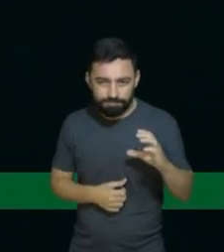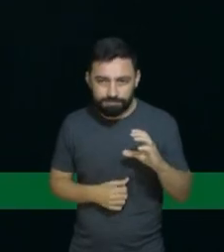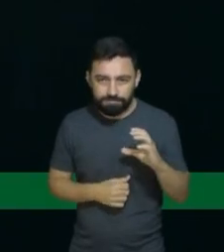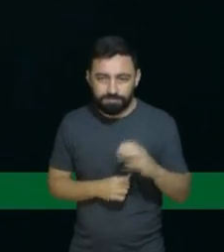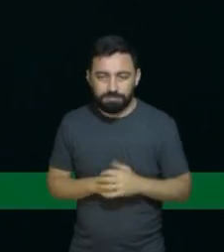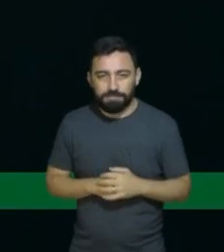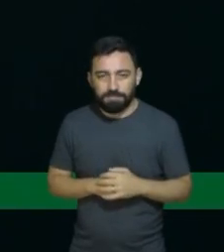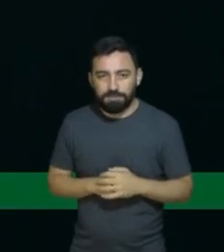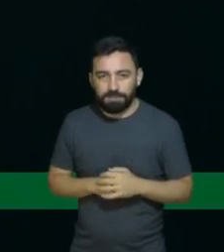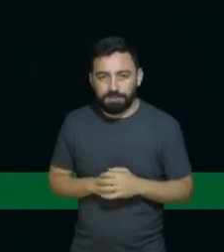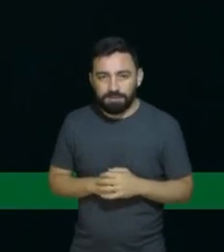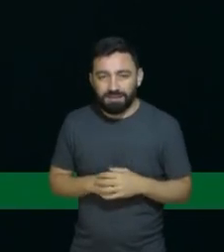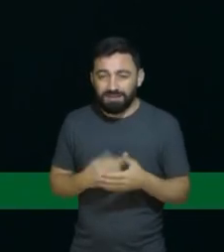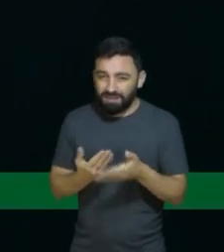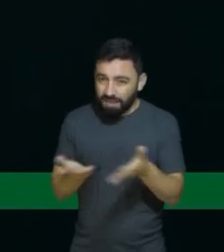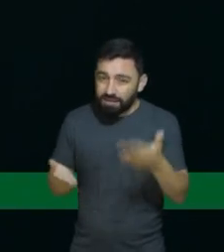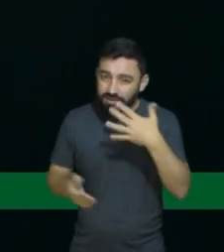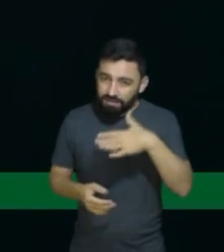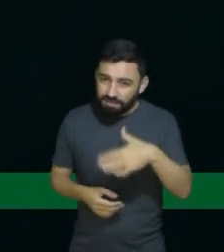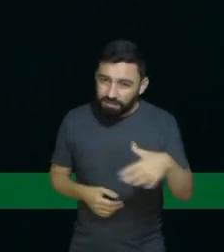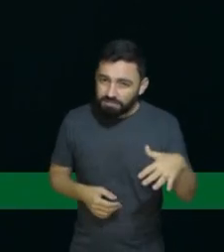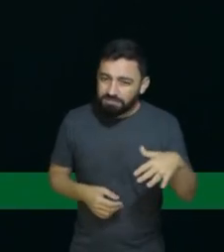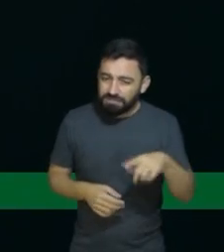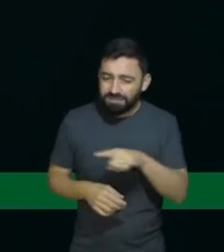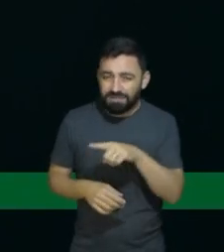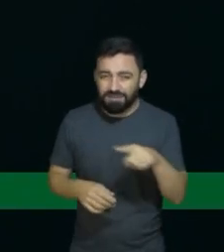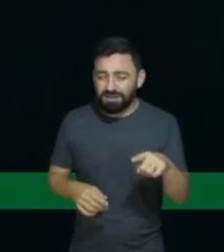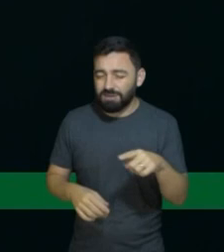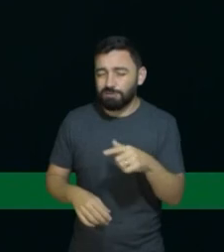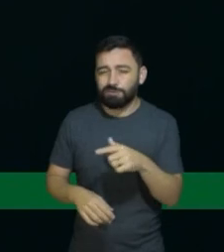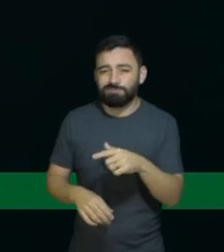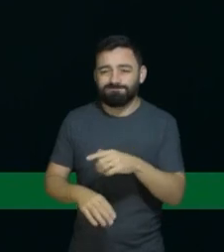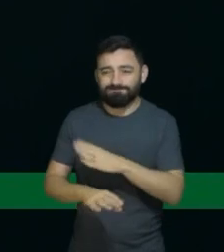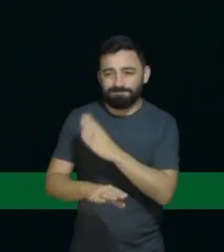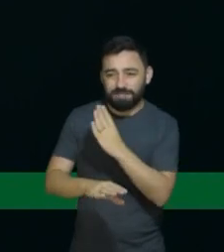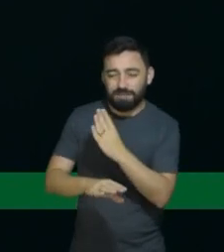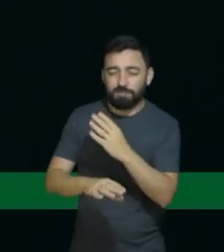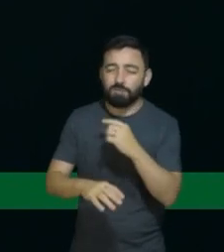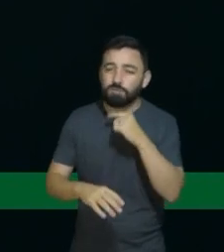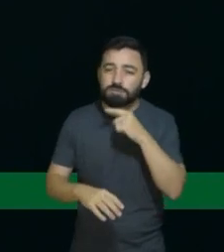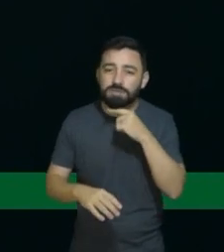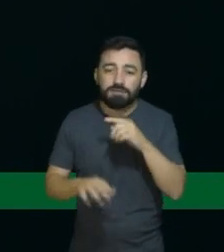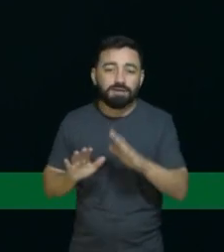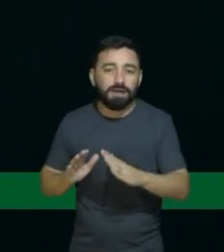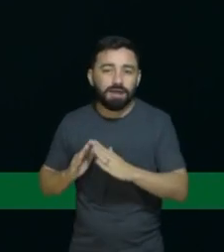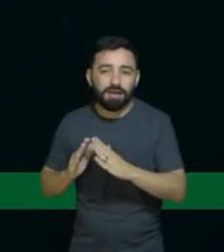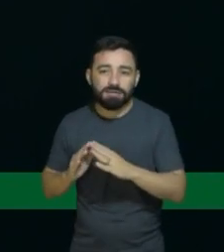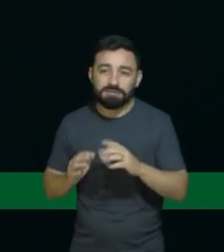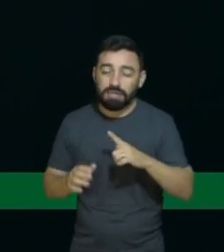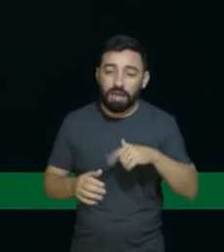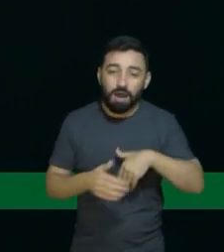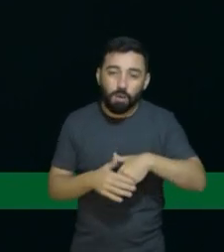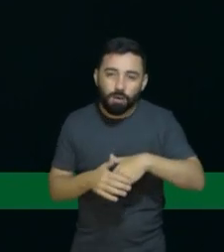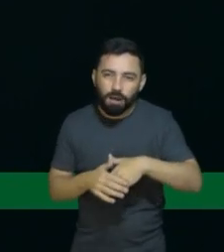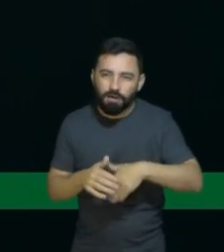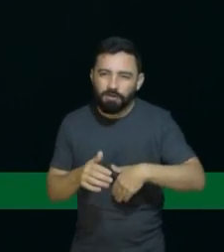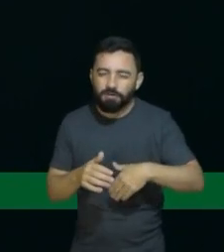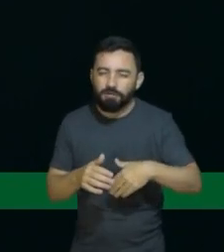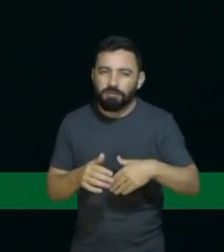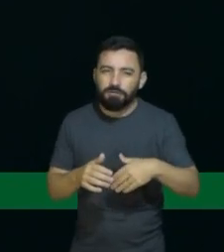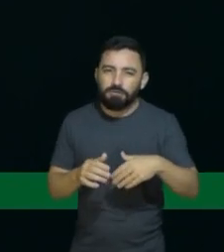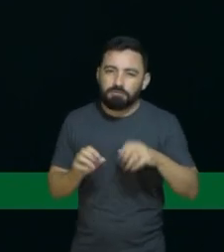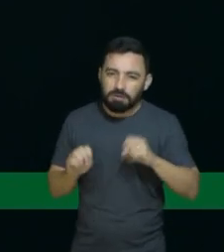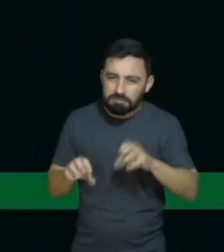eles aquelas no contraturno não tem onde ficar eles dão aula de futebol eles dão